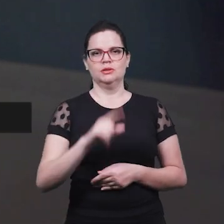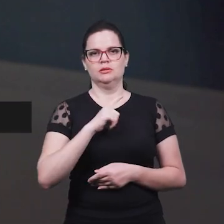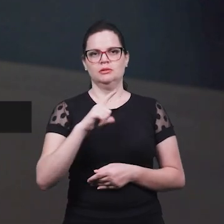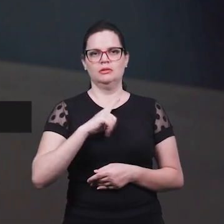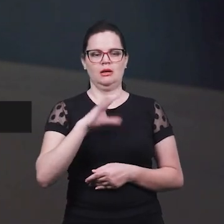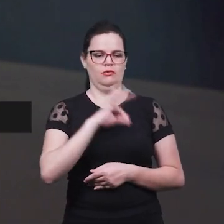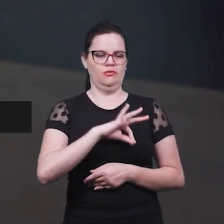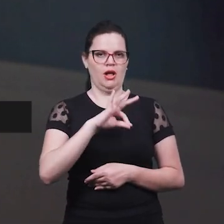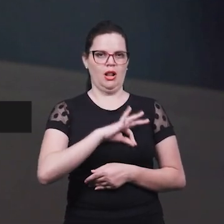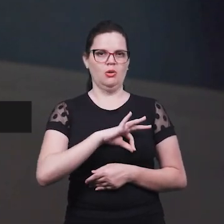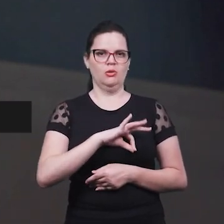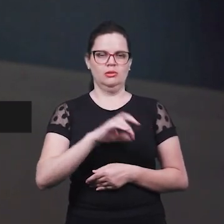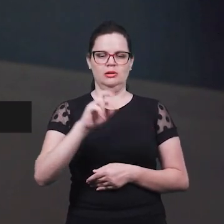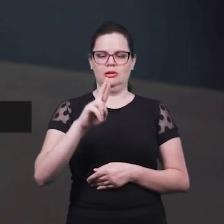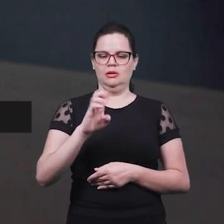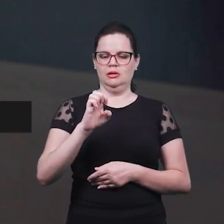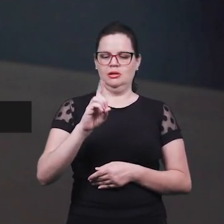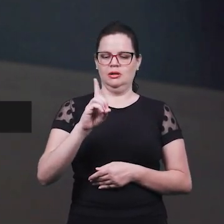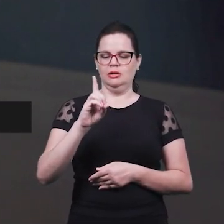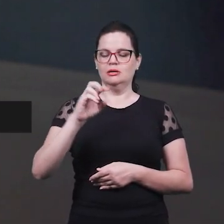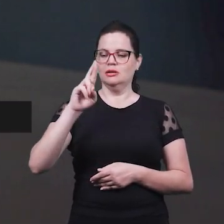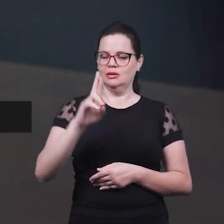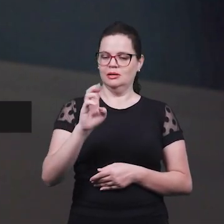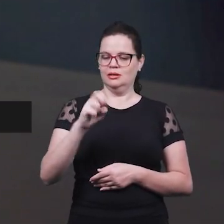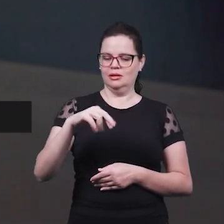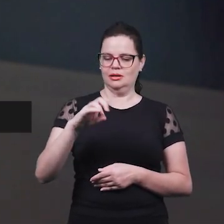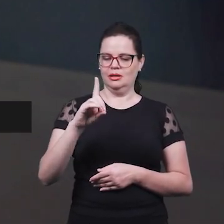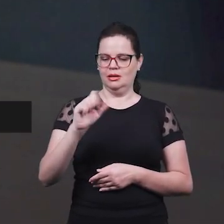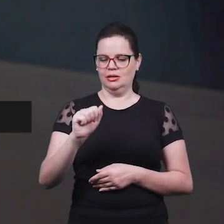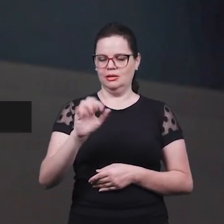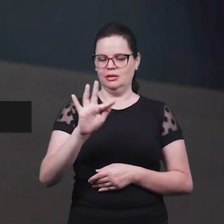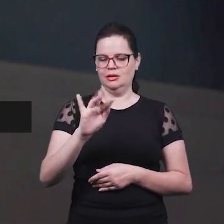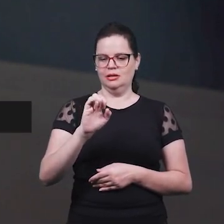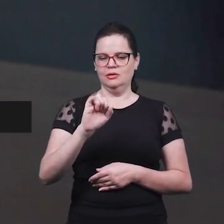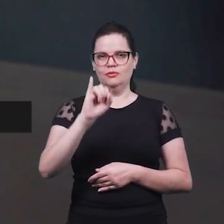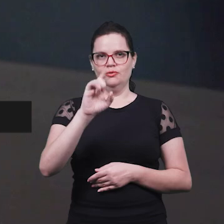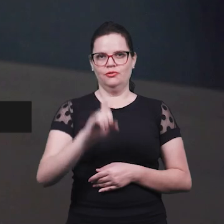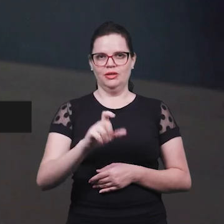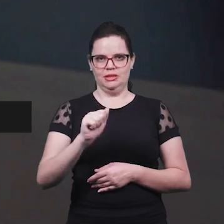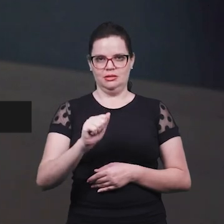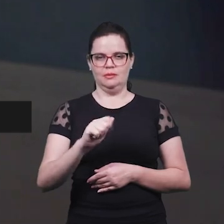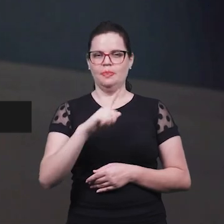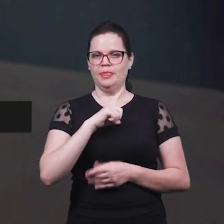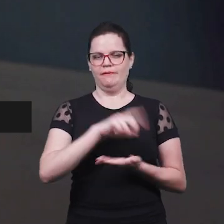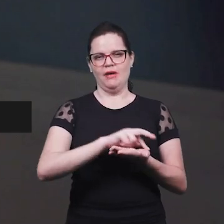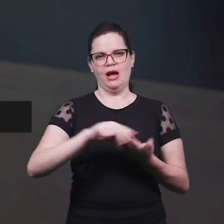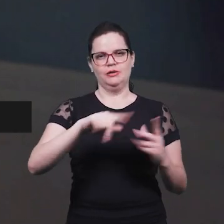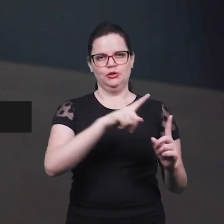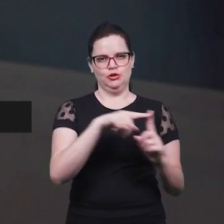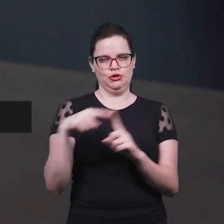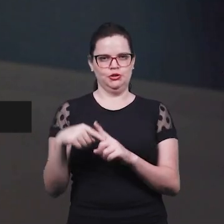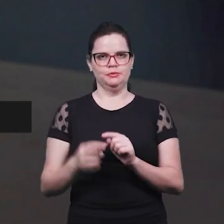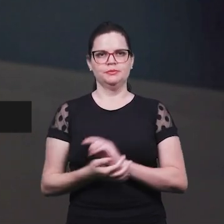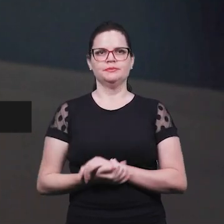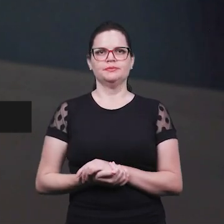né? A renda fixa propriamente dita, nós temos várias alternativas, sabe? Mas assim, a